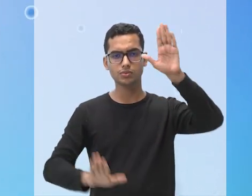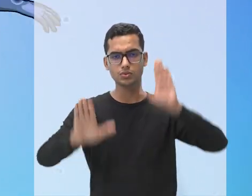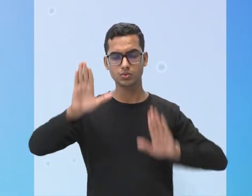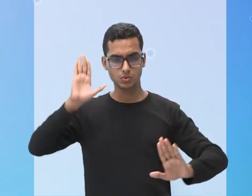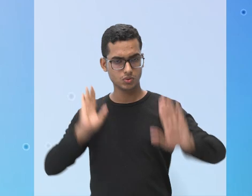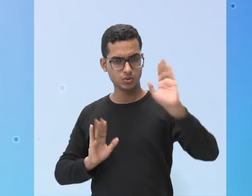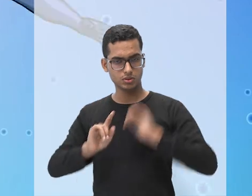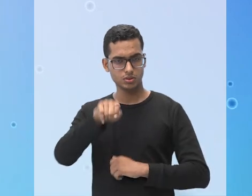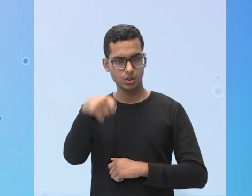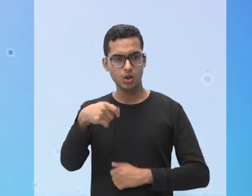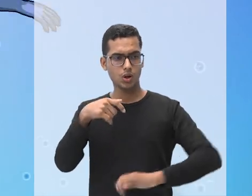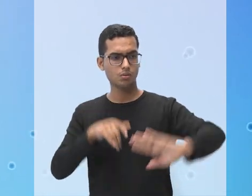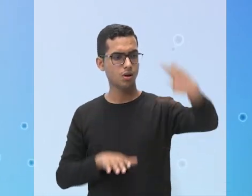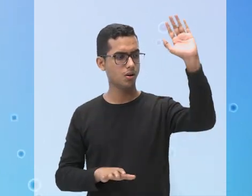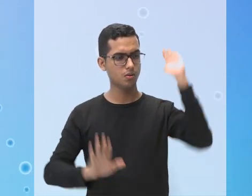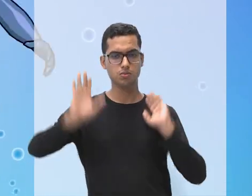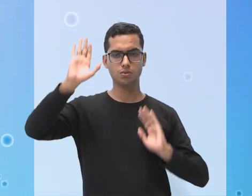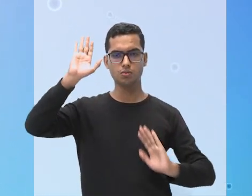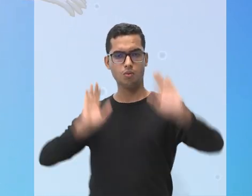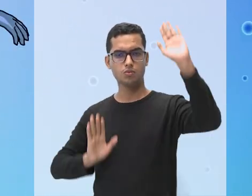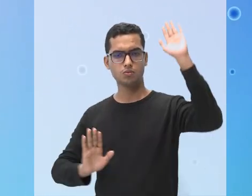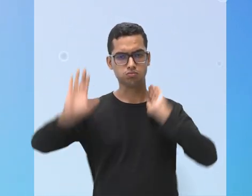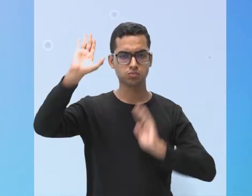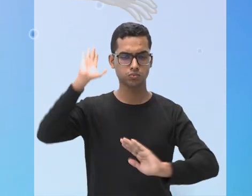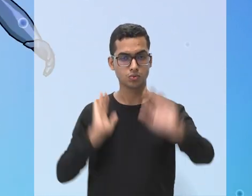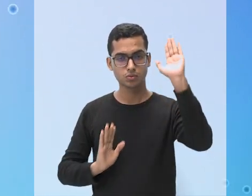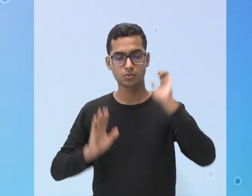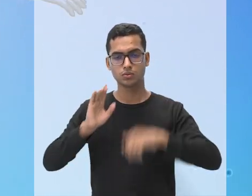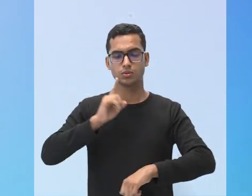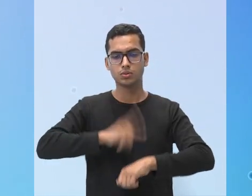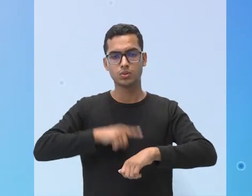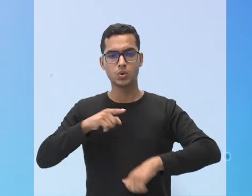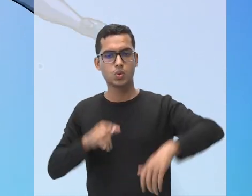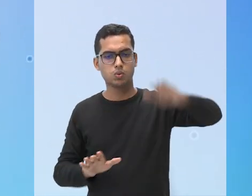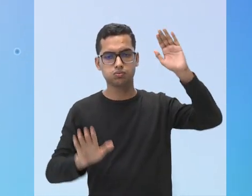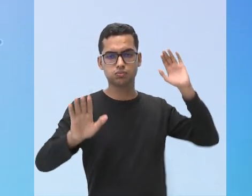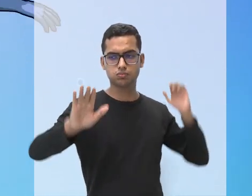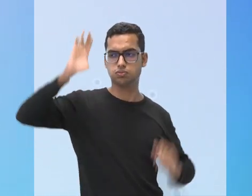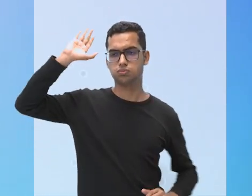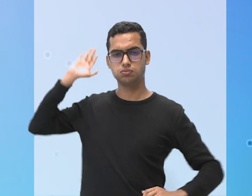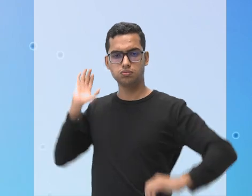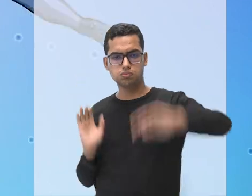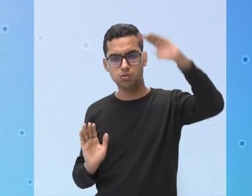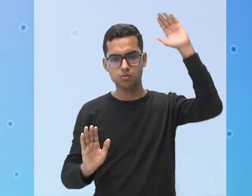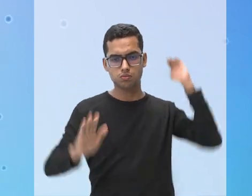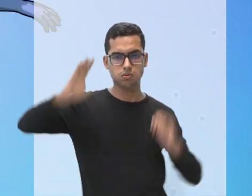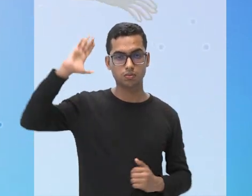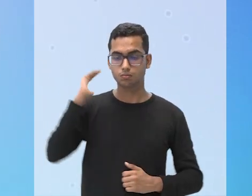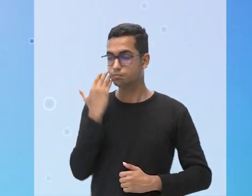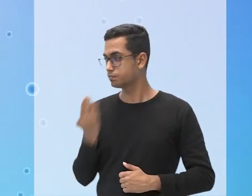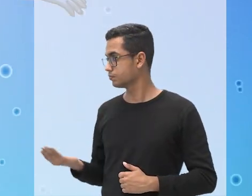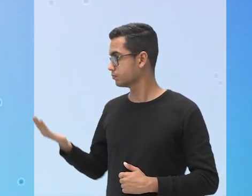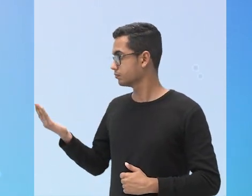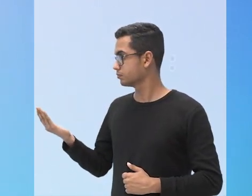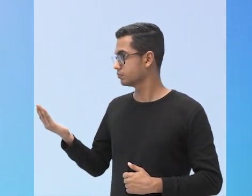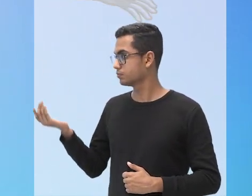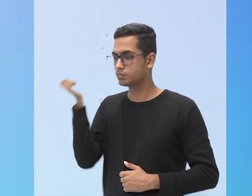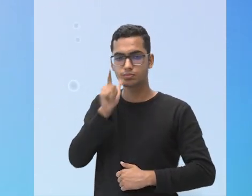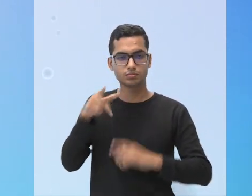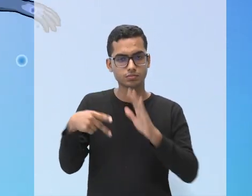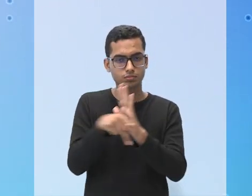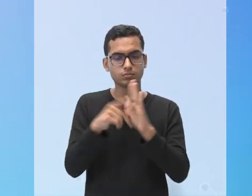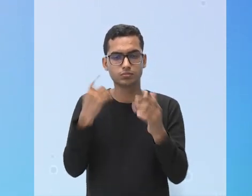crawl, só que o nosso nadador ele está em decúbito dorsal, ou seja, ele está com a costa de fundo para a